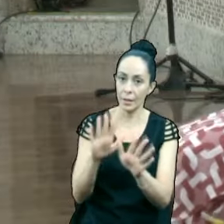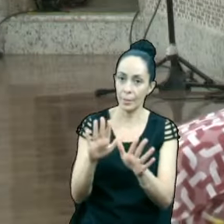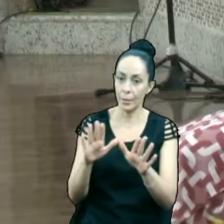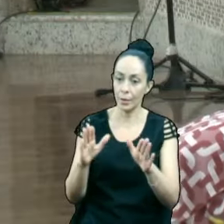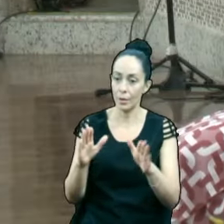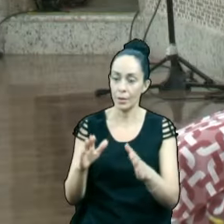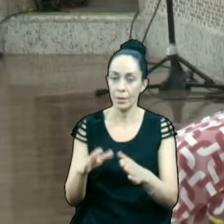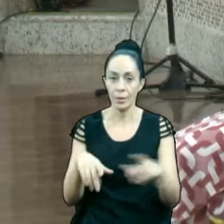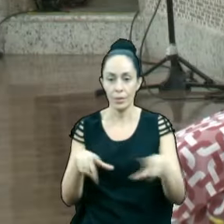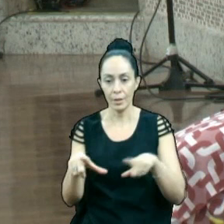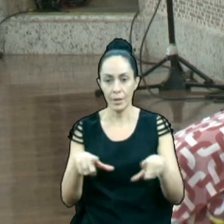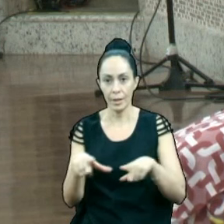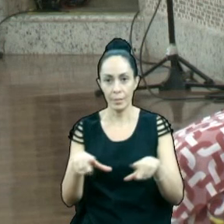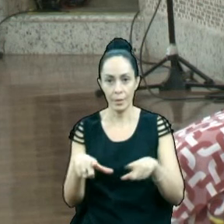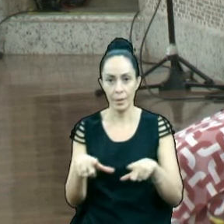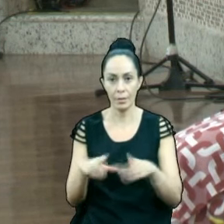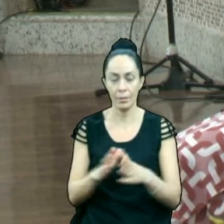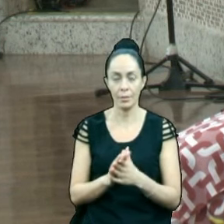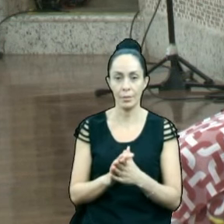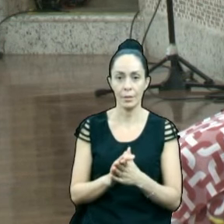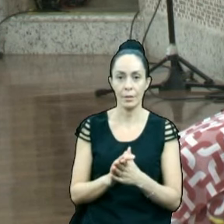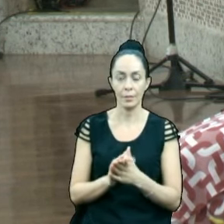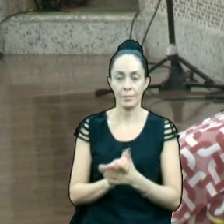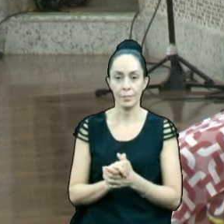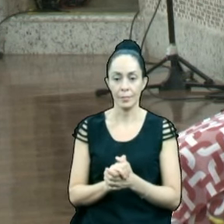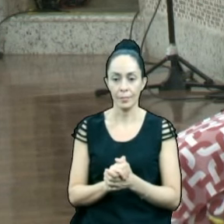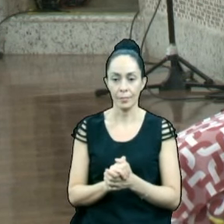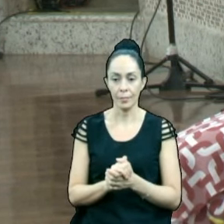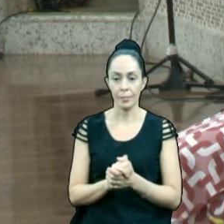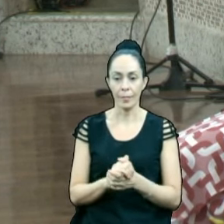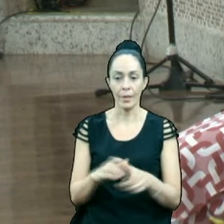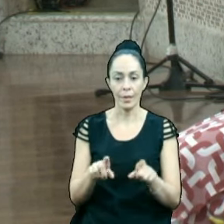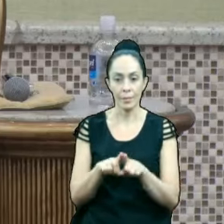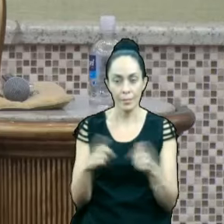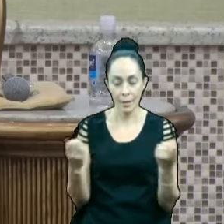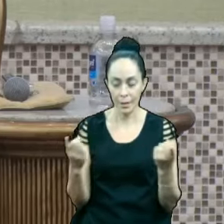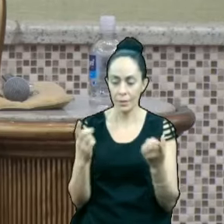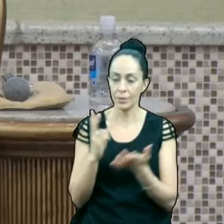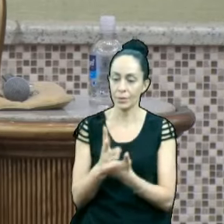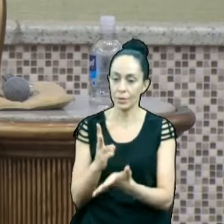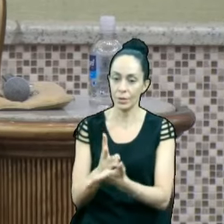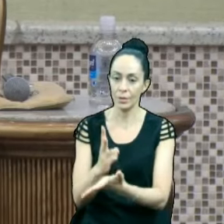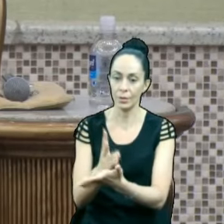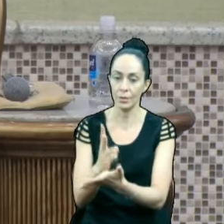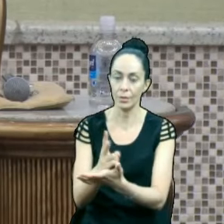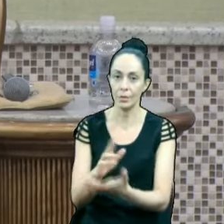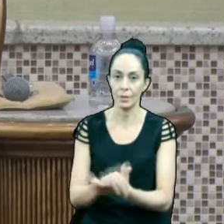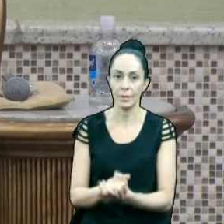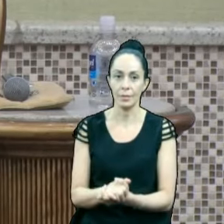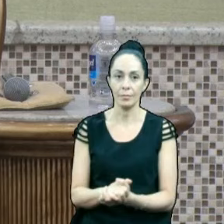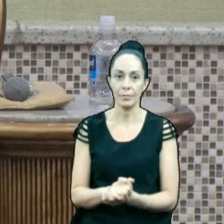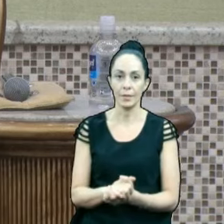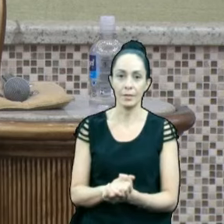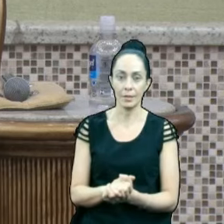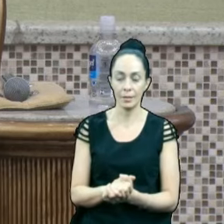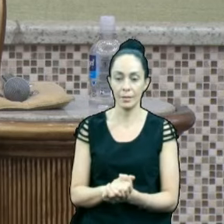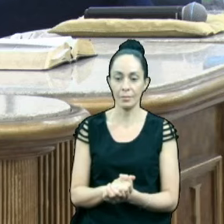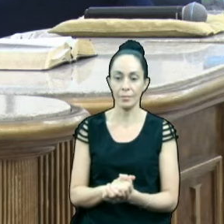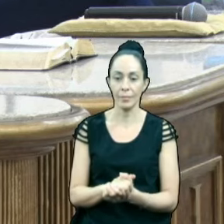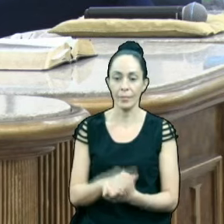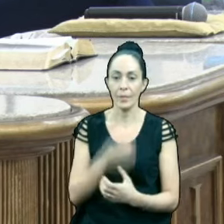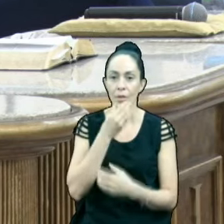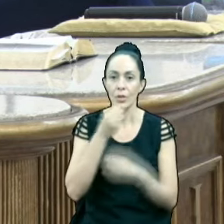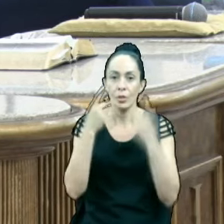maior que o que eu tinha feito até então Oi hoje um Rei da Síria ungiu Rei